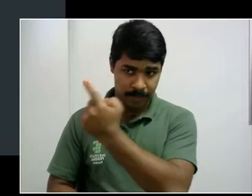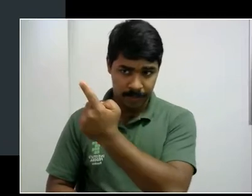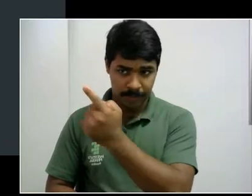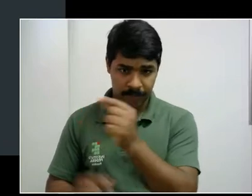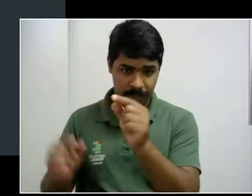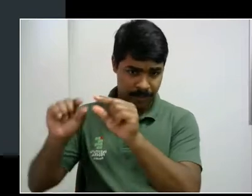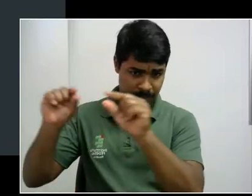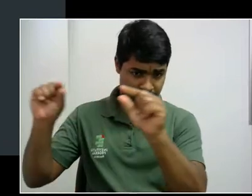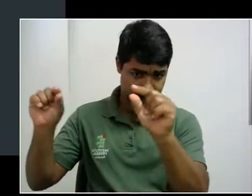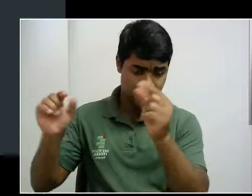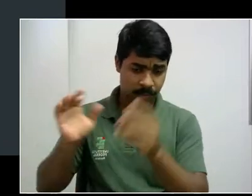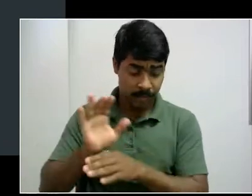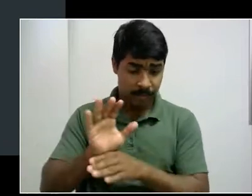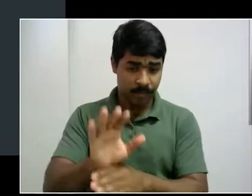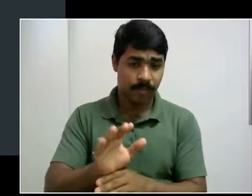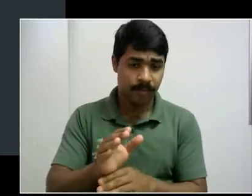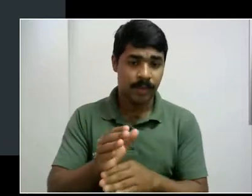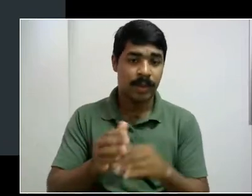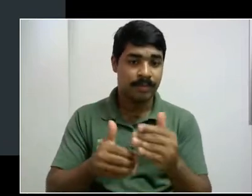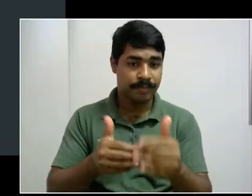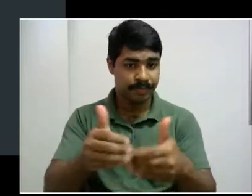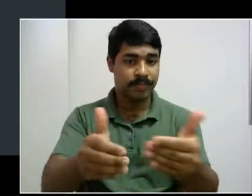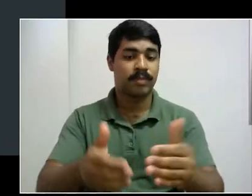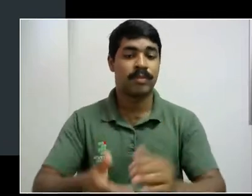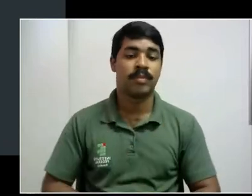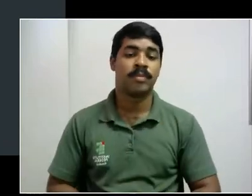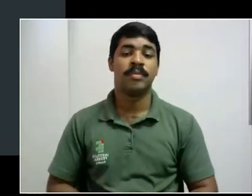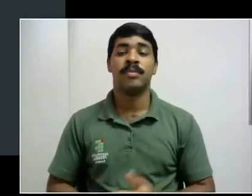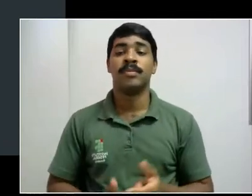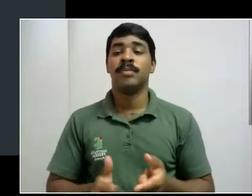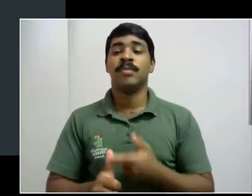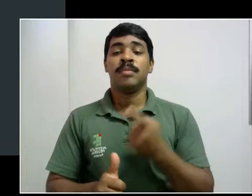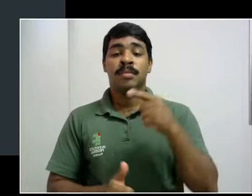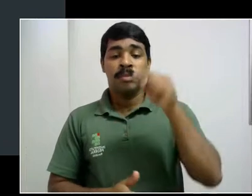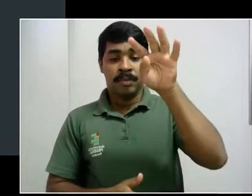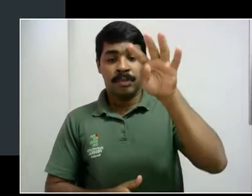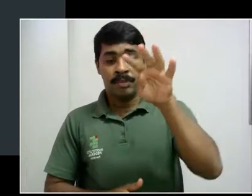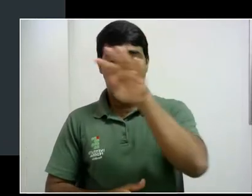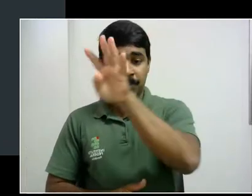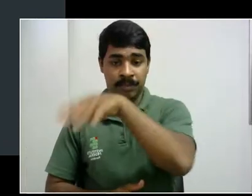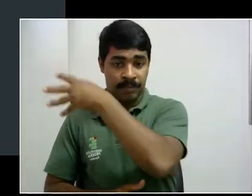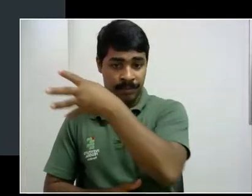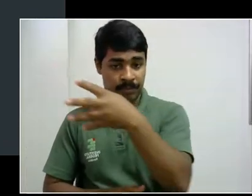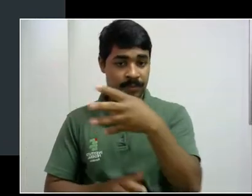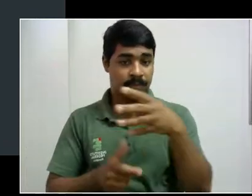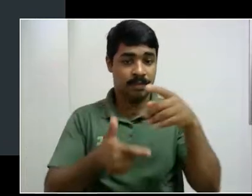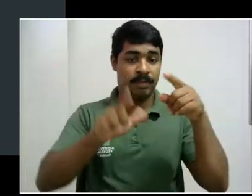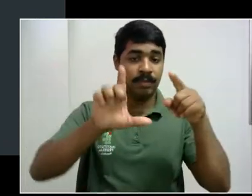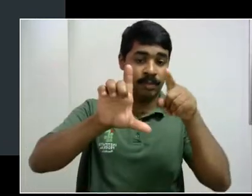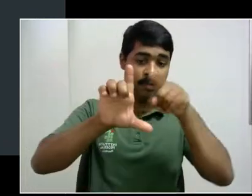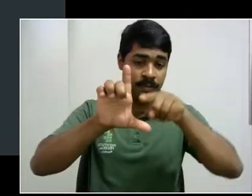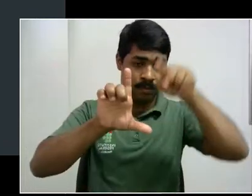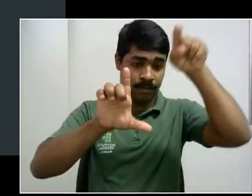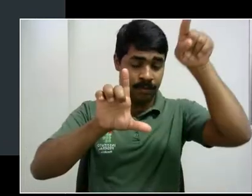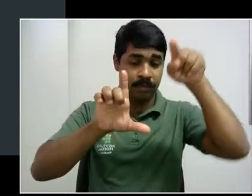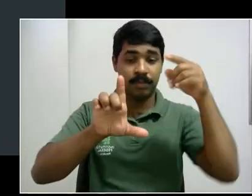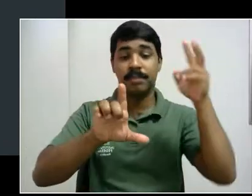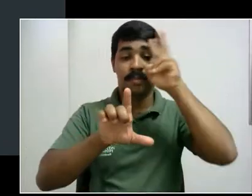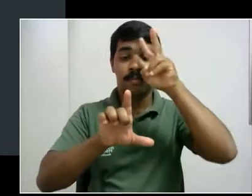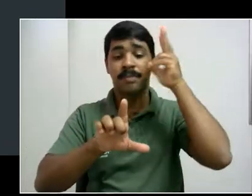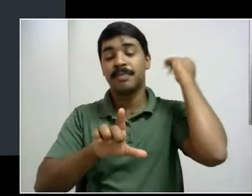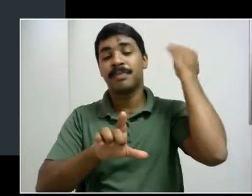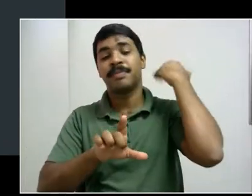aí nessa aula. Vamos ver primeiro construir o gráfico da função y igual a 2x menos 4. Primeiro a gente vai usar uma revisão